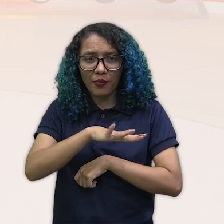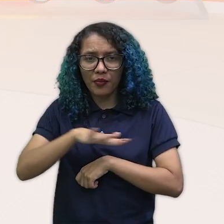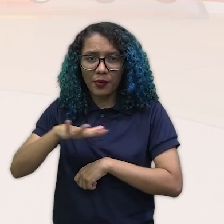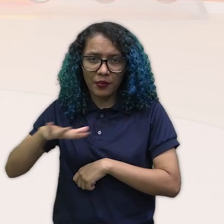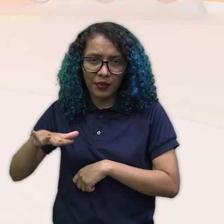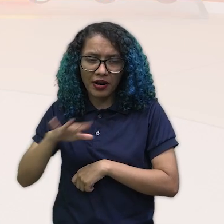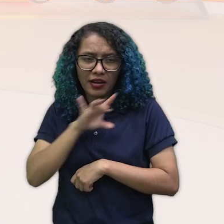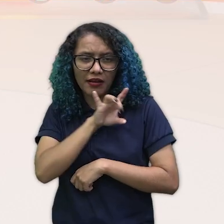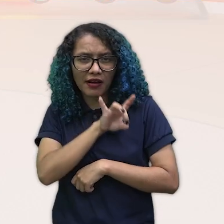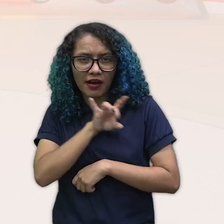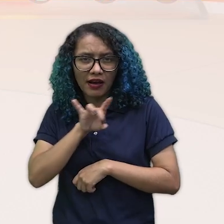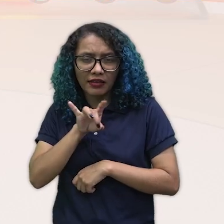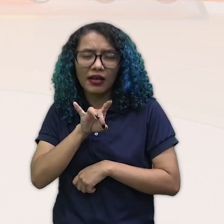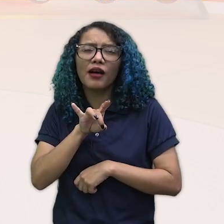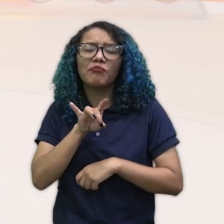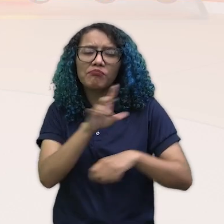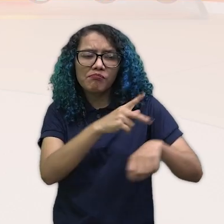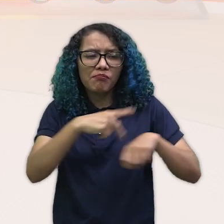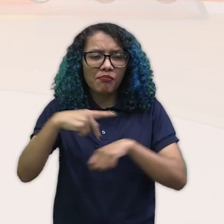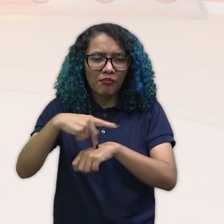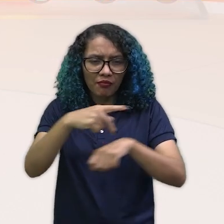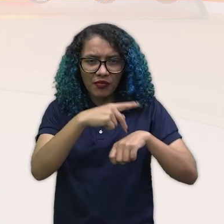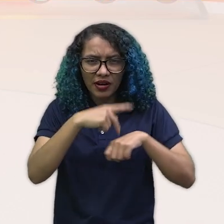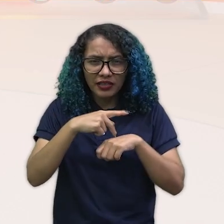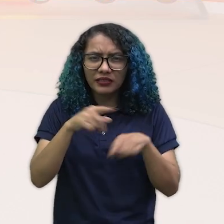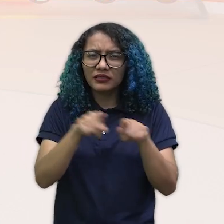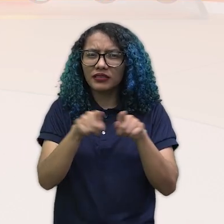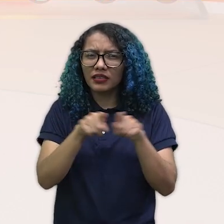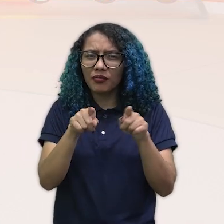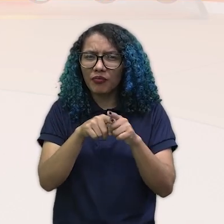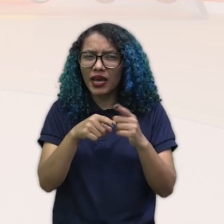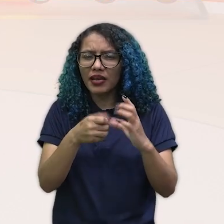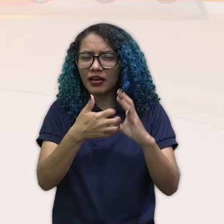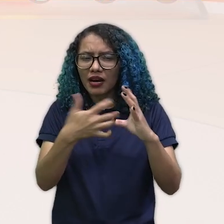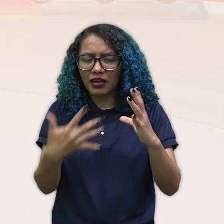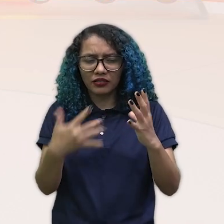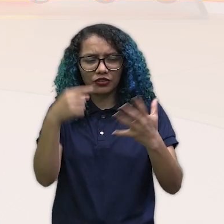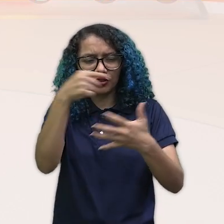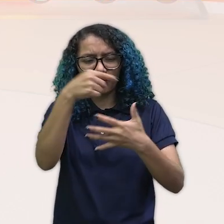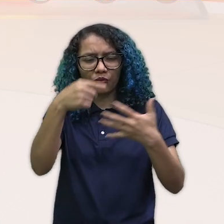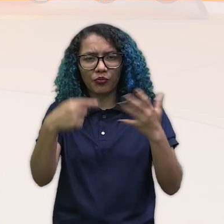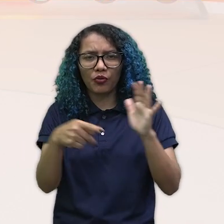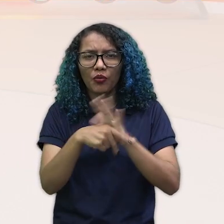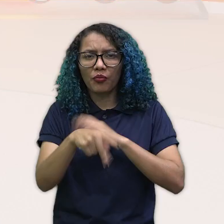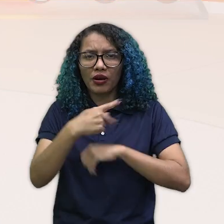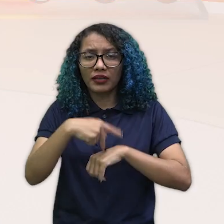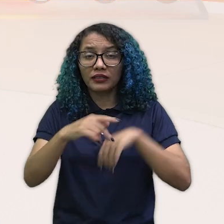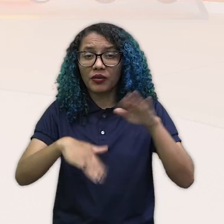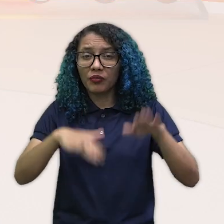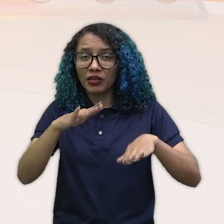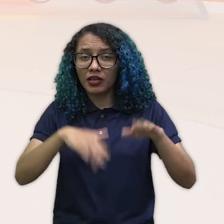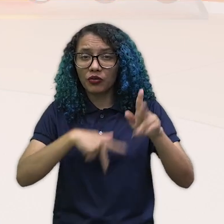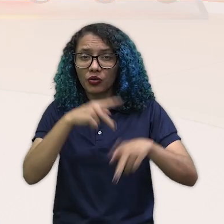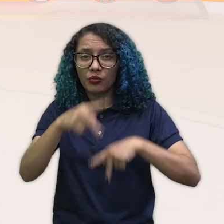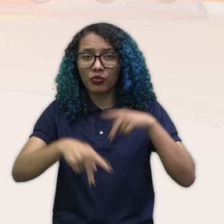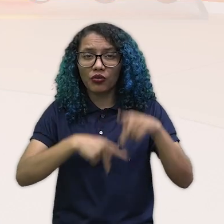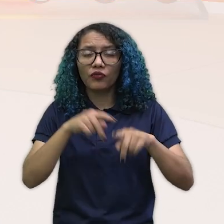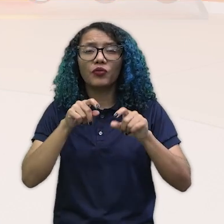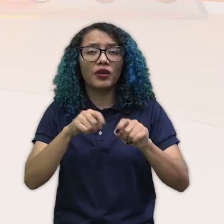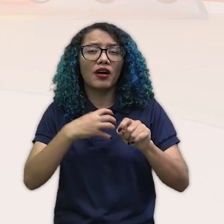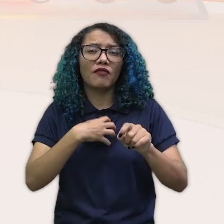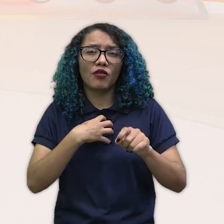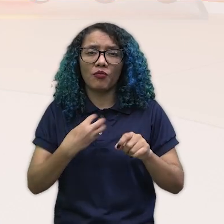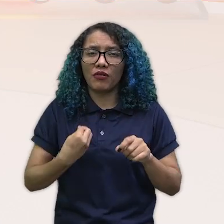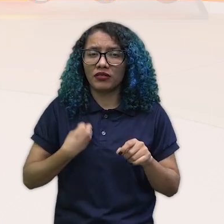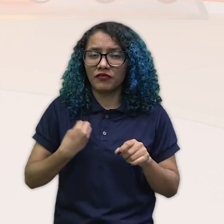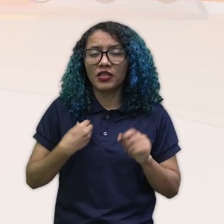econômica. E cada país ali, cada aspecto de um país, dependendo ali da população, vai ter o seu modo